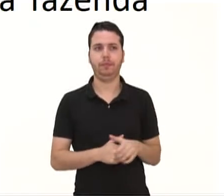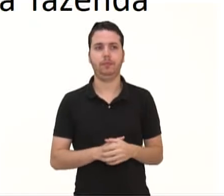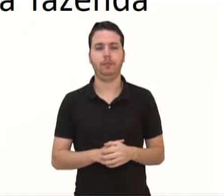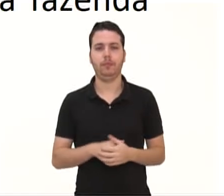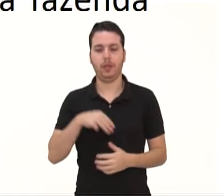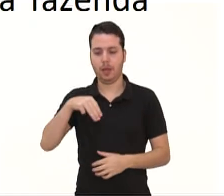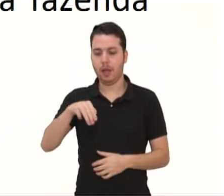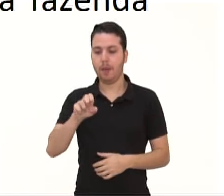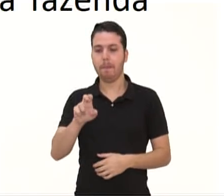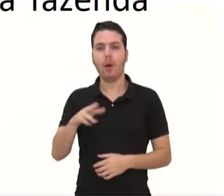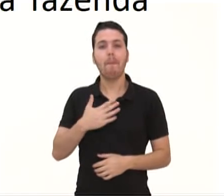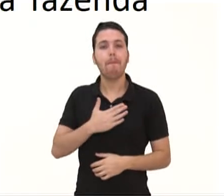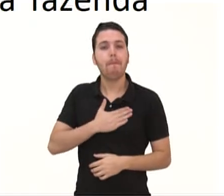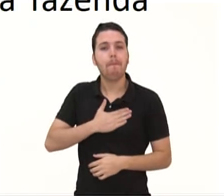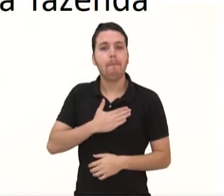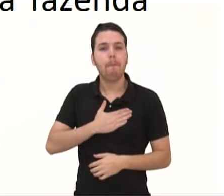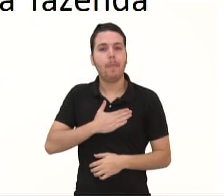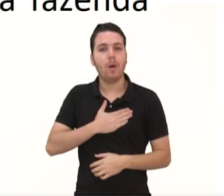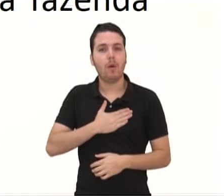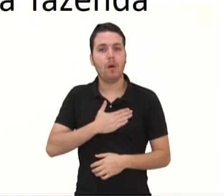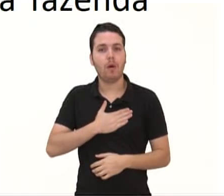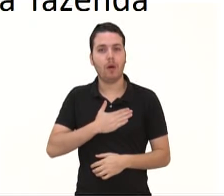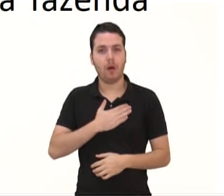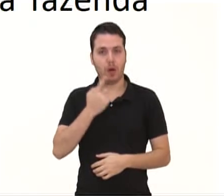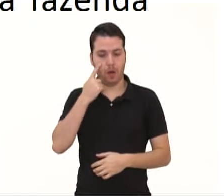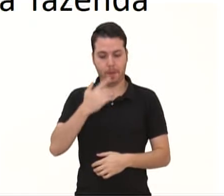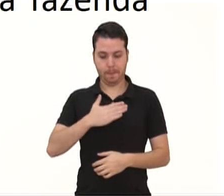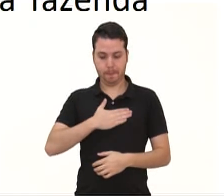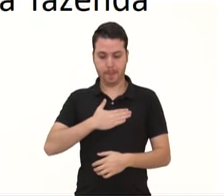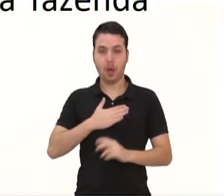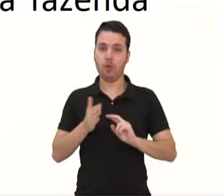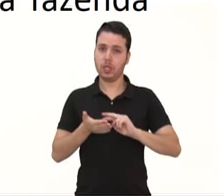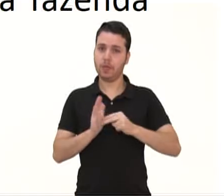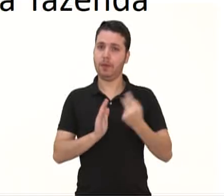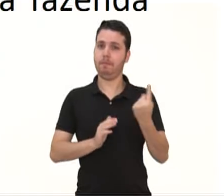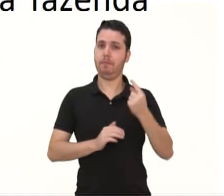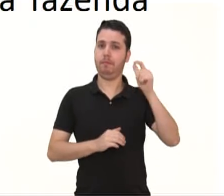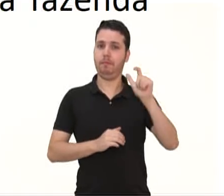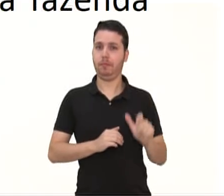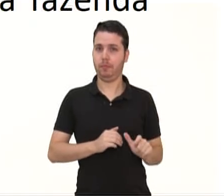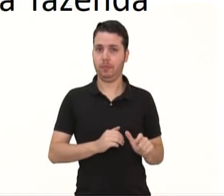Meu pai. Pai esquece. É o meu que indica a primeira pessoa.